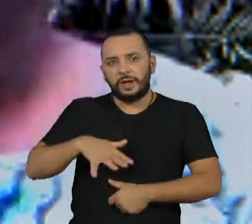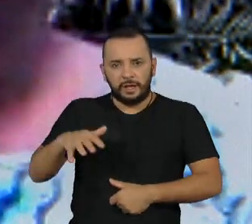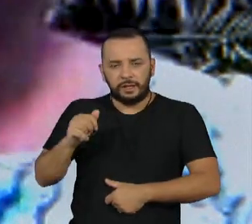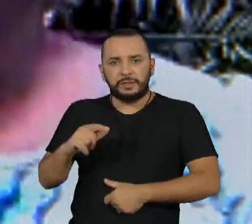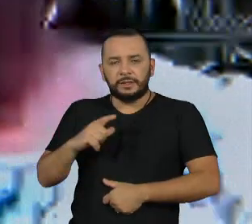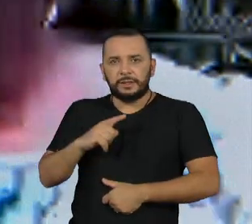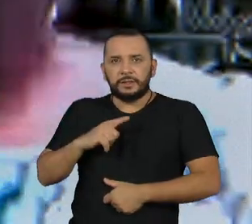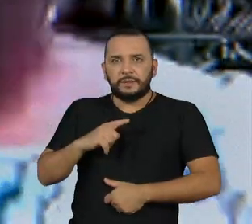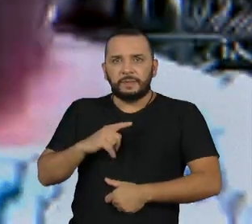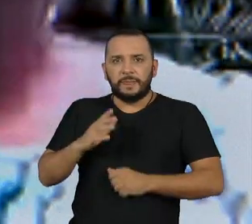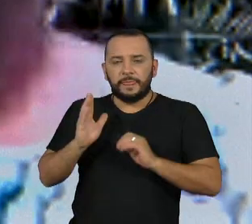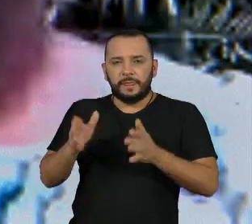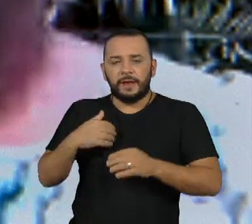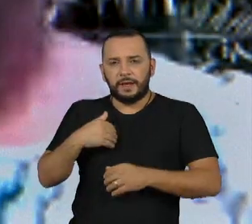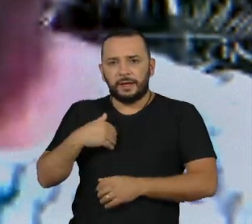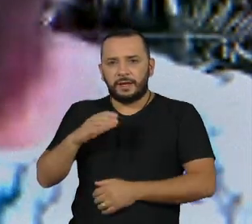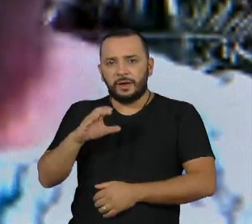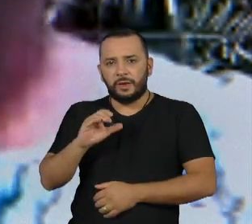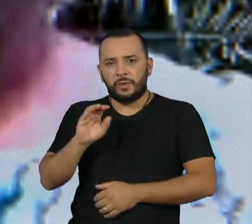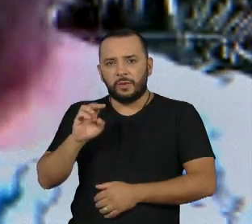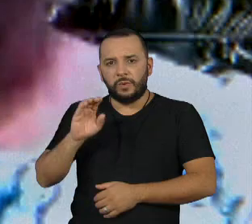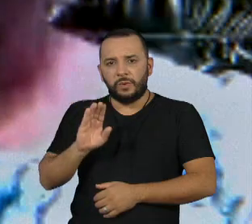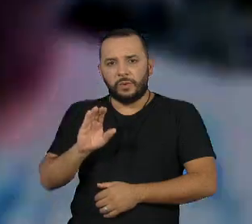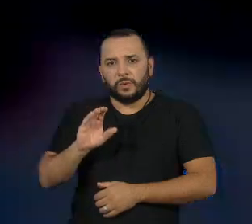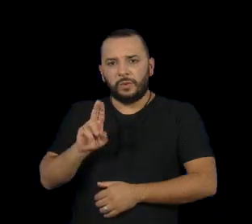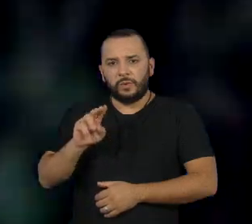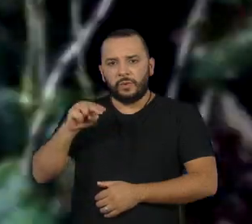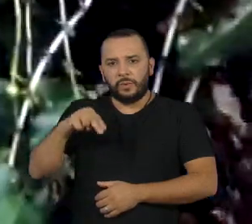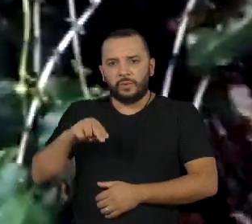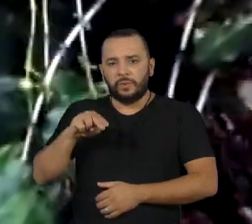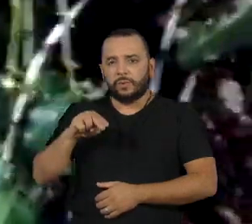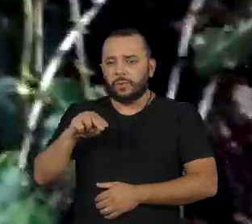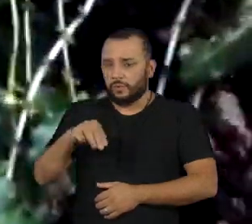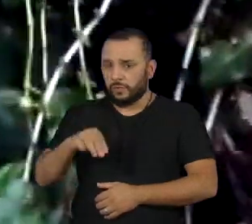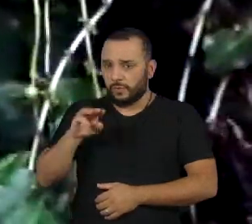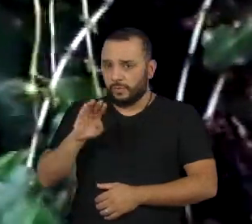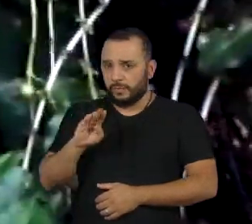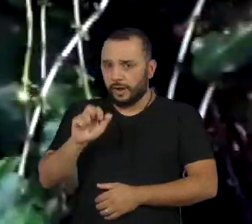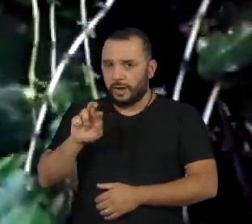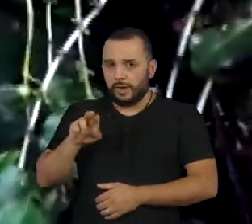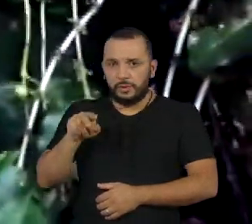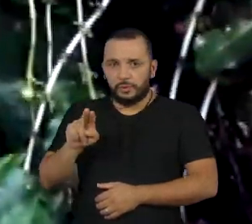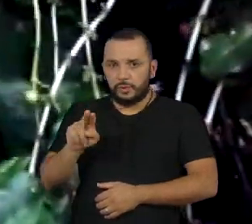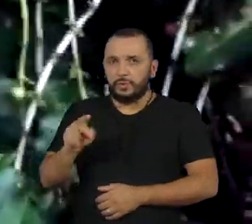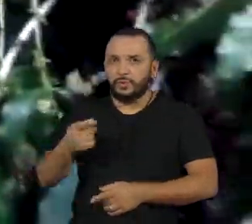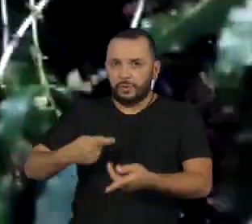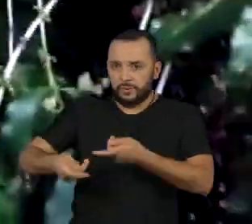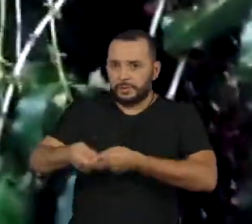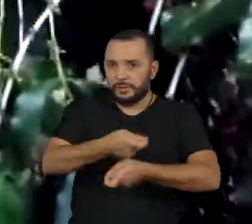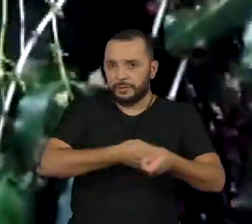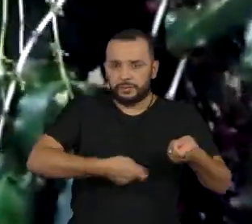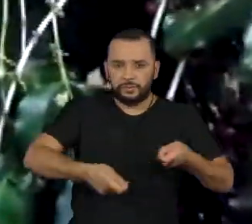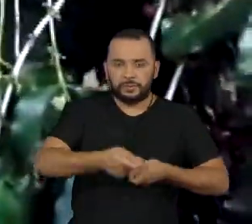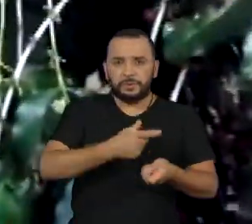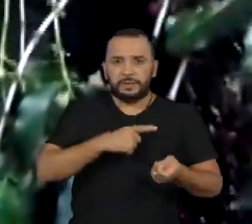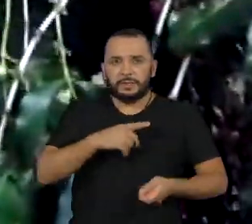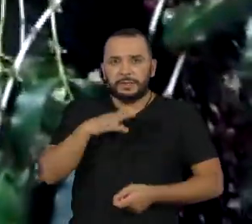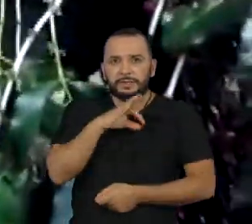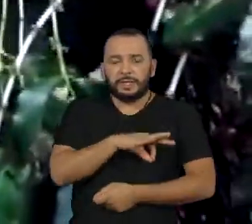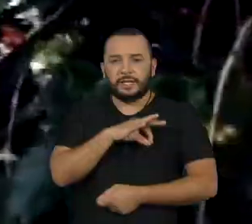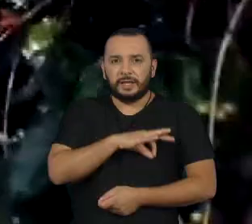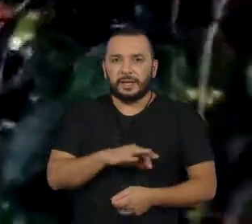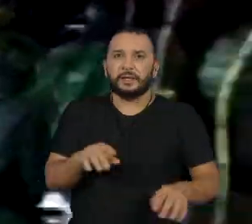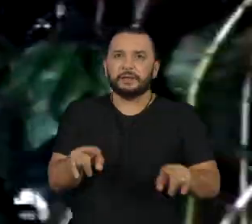do fruto do cumbaru para comercialização. Isso hoje gera renda e gera distribuição de renda. A